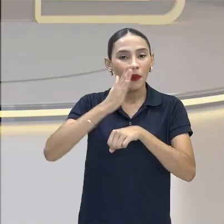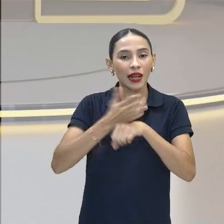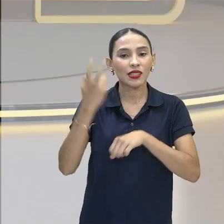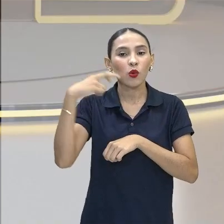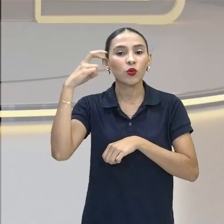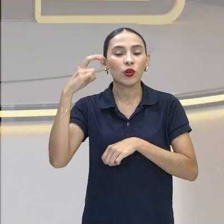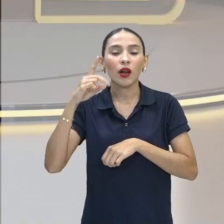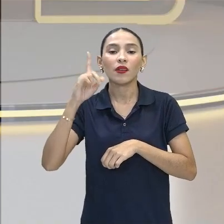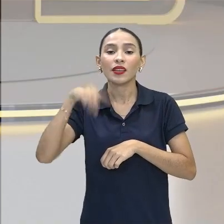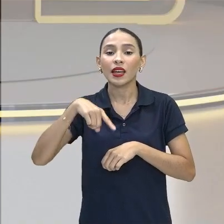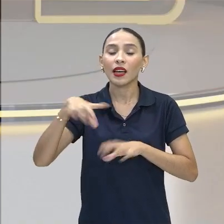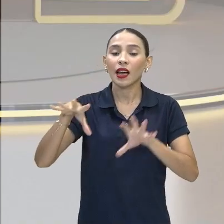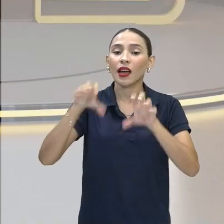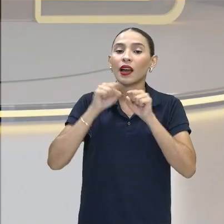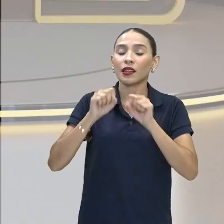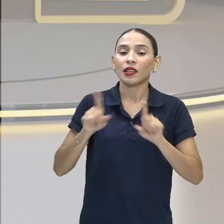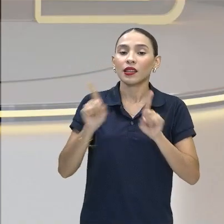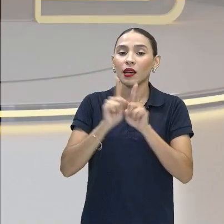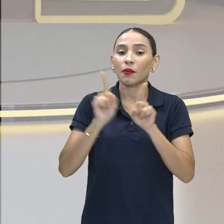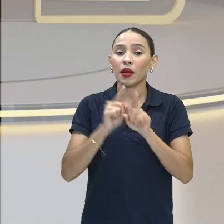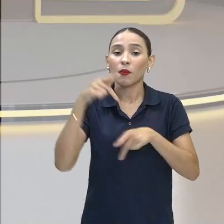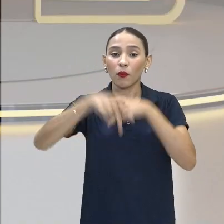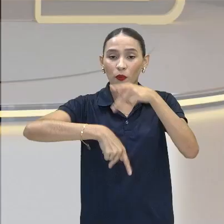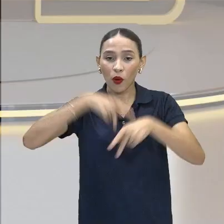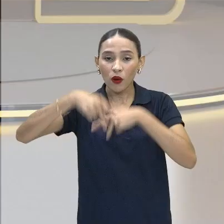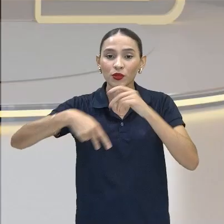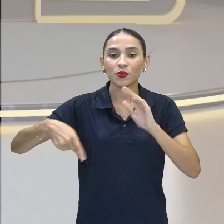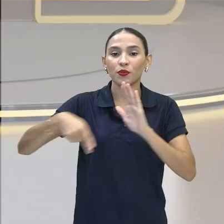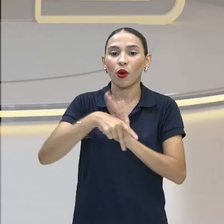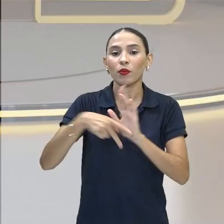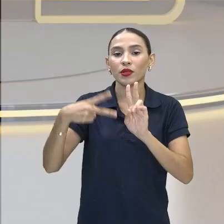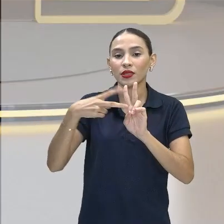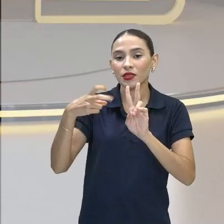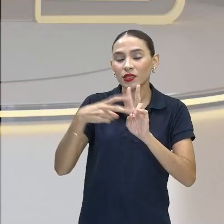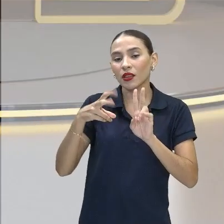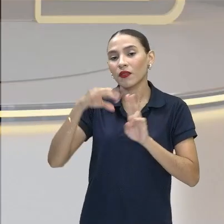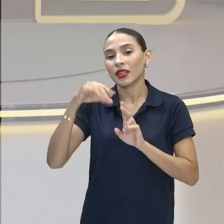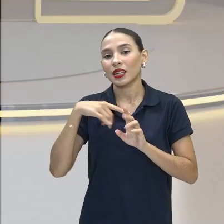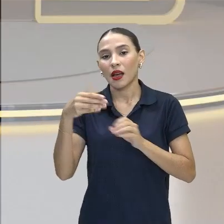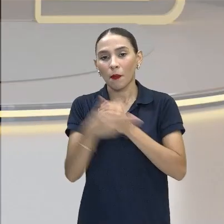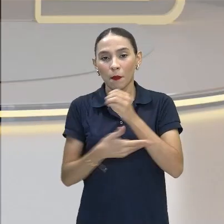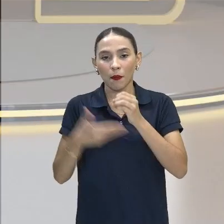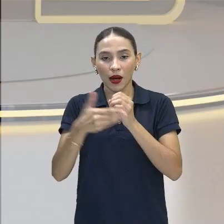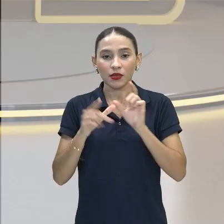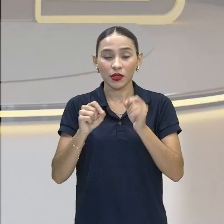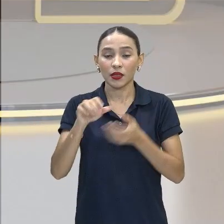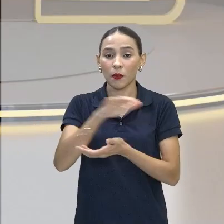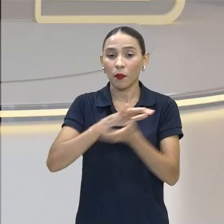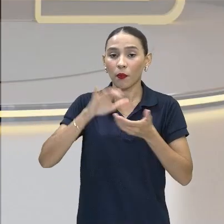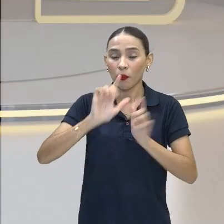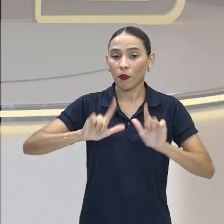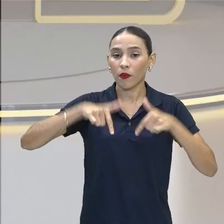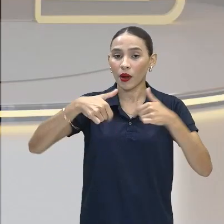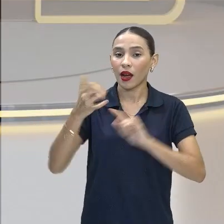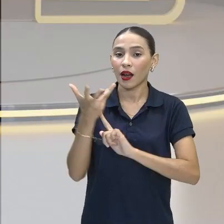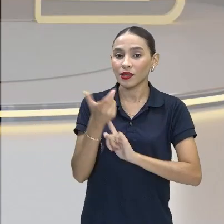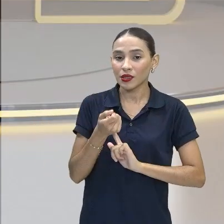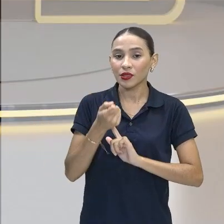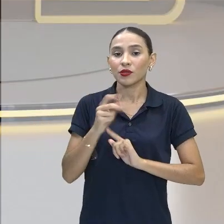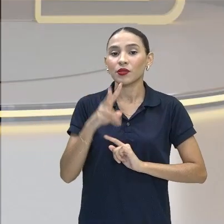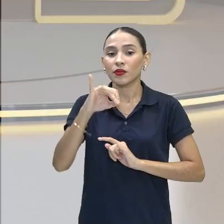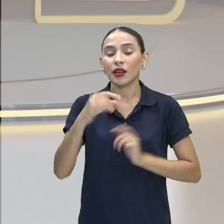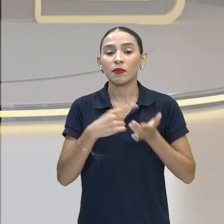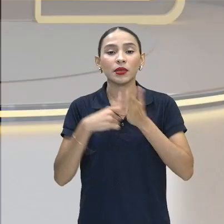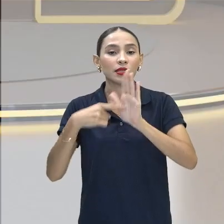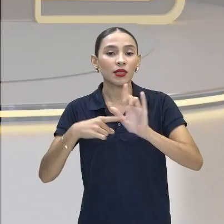antropofagia, que herda-se aí dos povos originários, que vai dar base para esse movimento artístico. Exatamente. Que vai